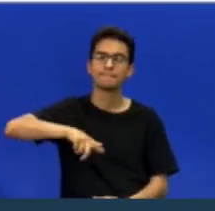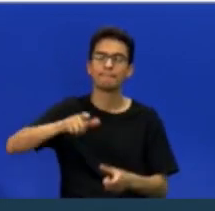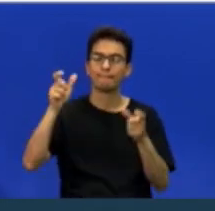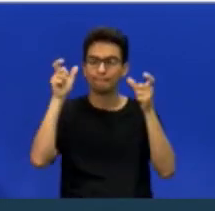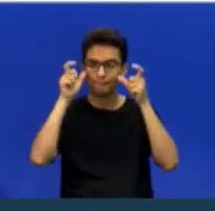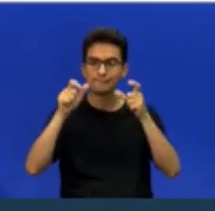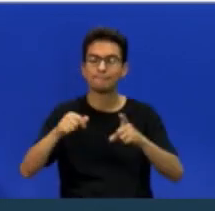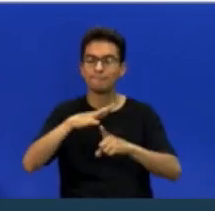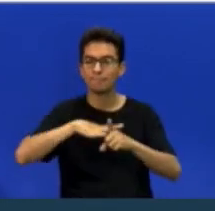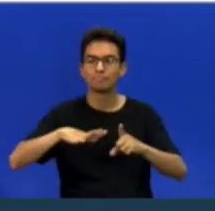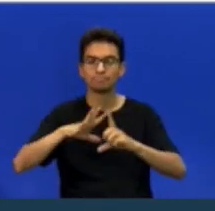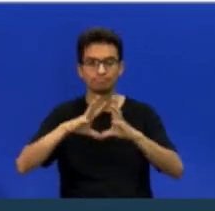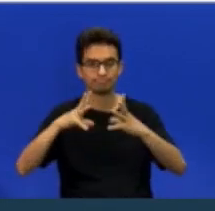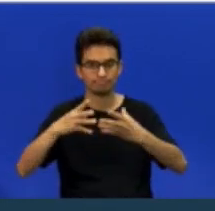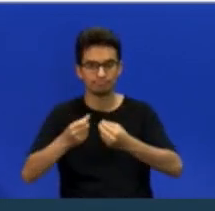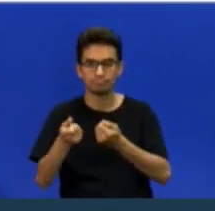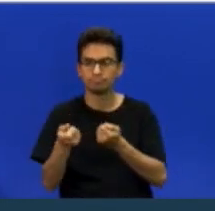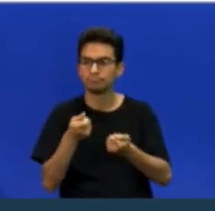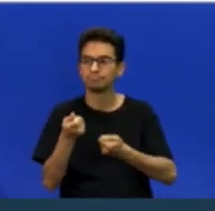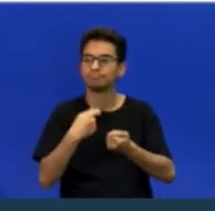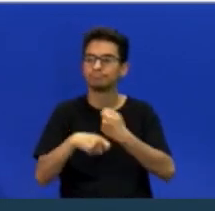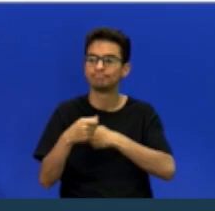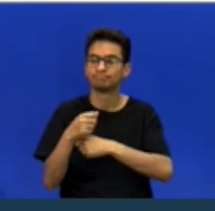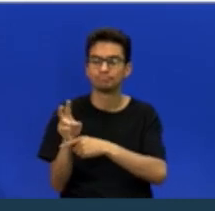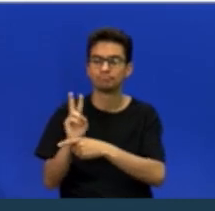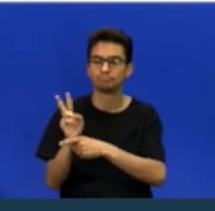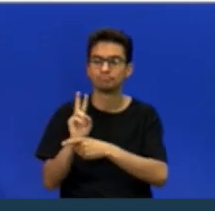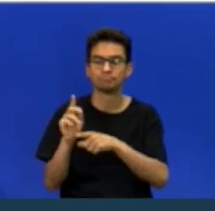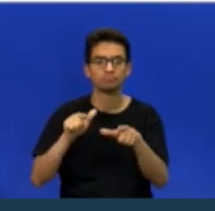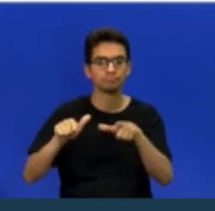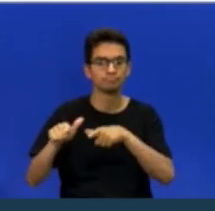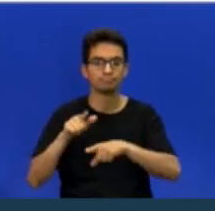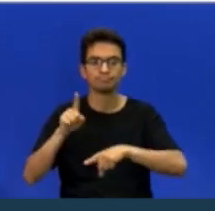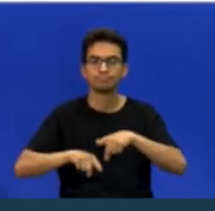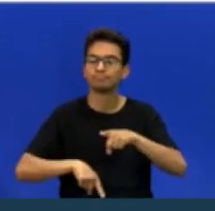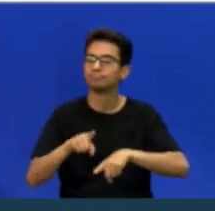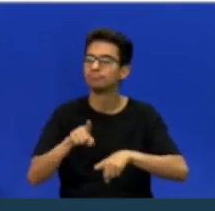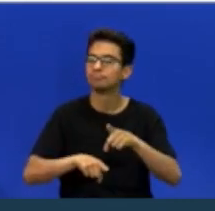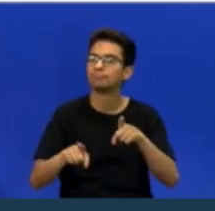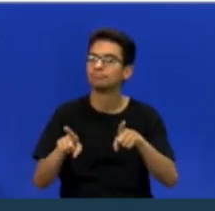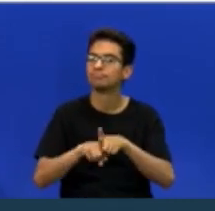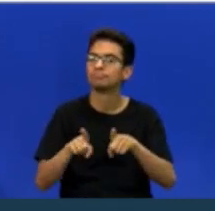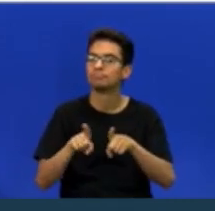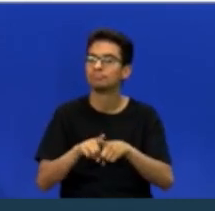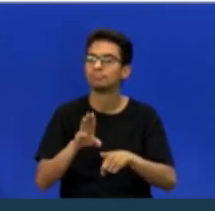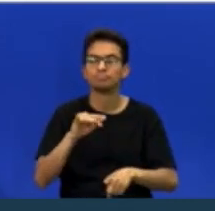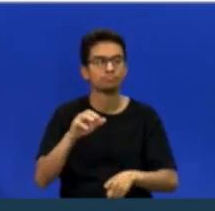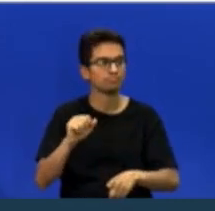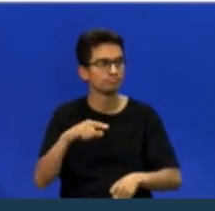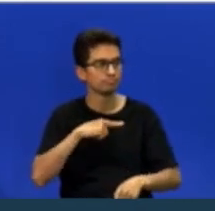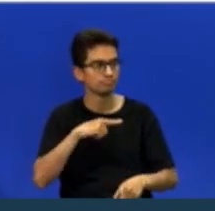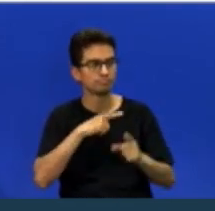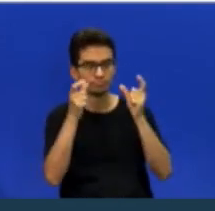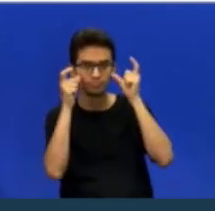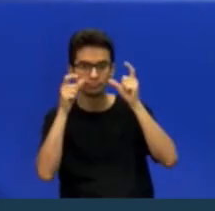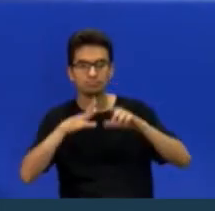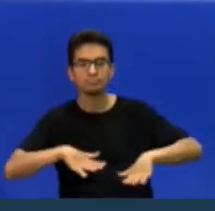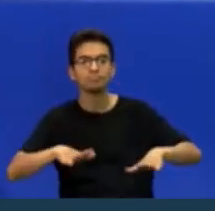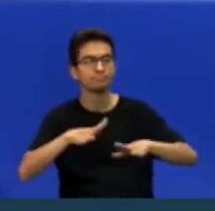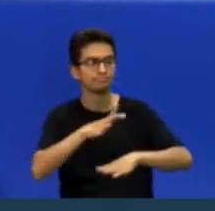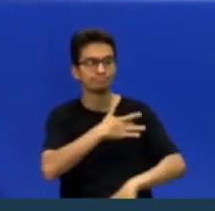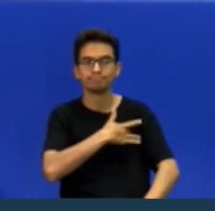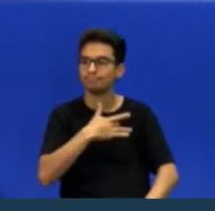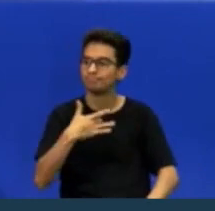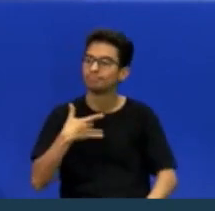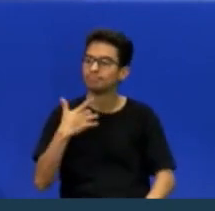para a saúde. Controlar e fiscalizar os serviços, os produtos e as substâncias de interesse para a saúde.